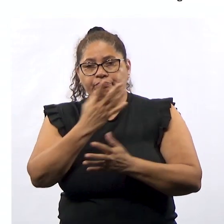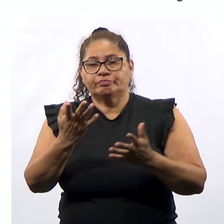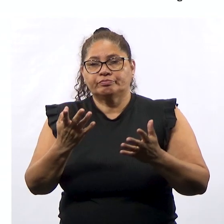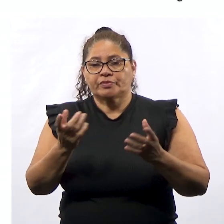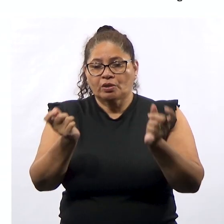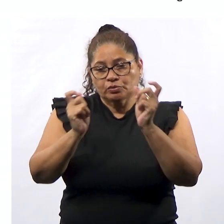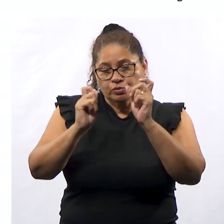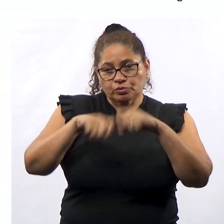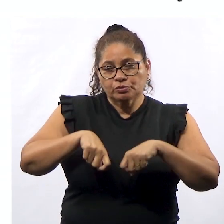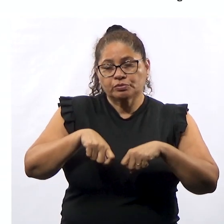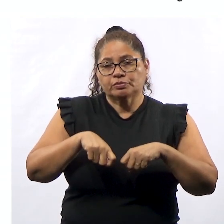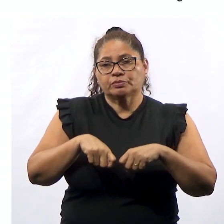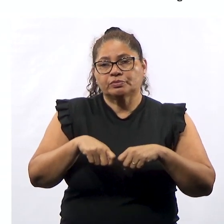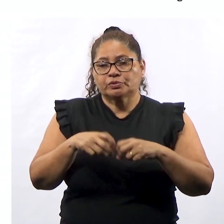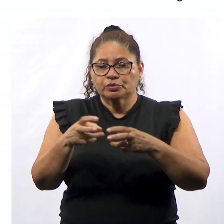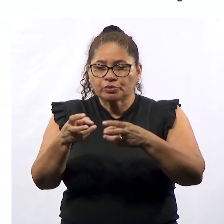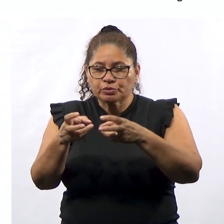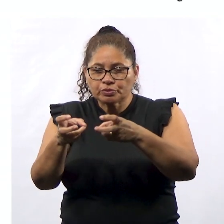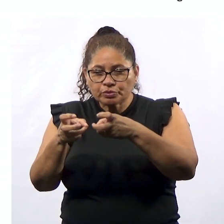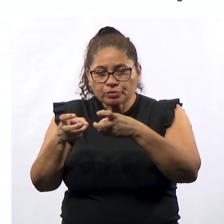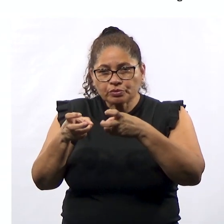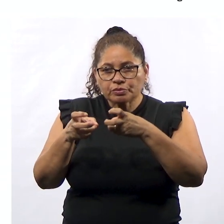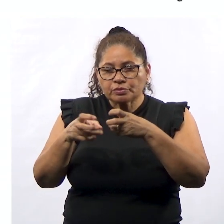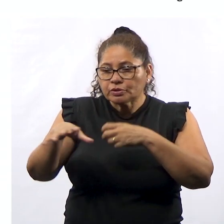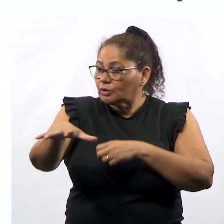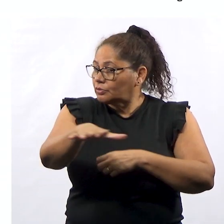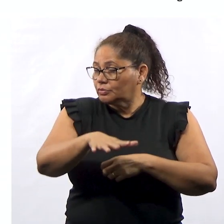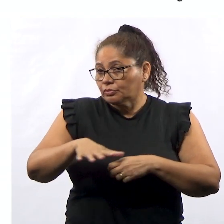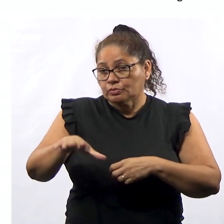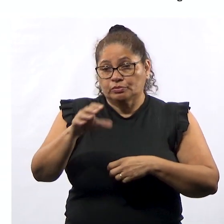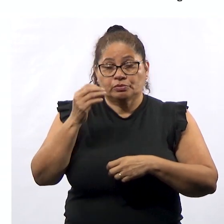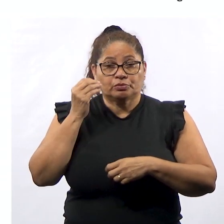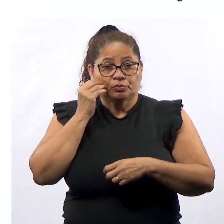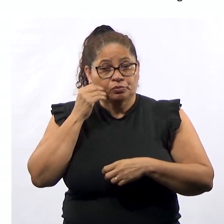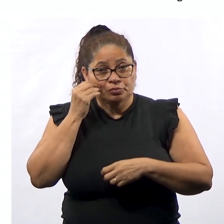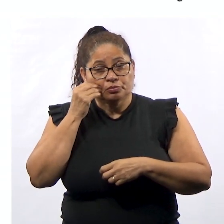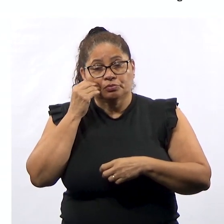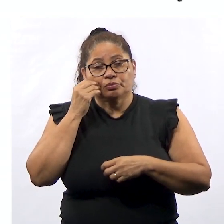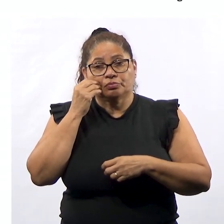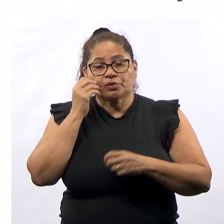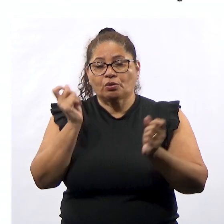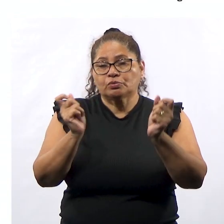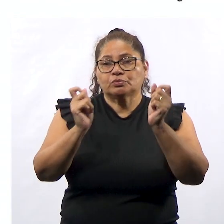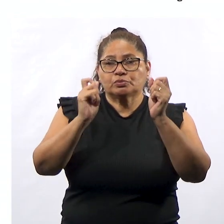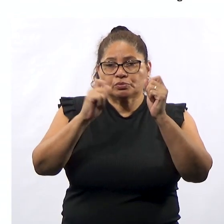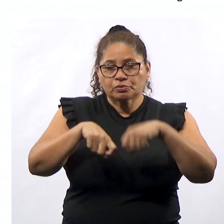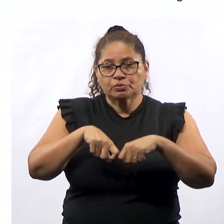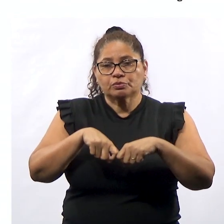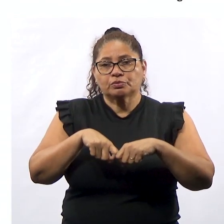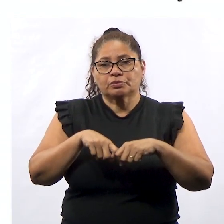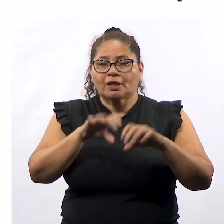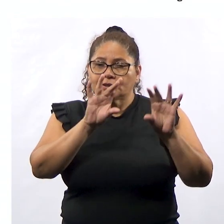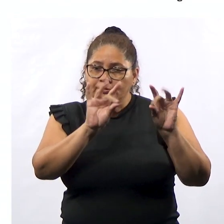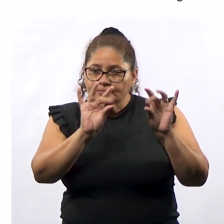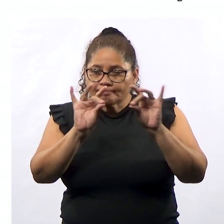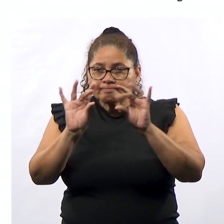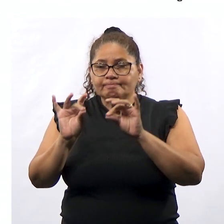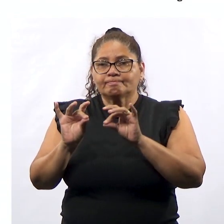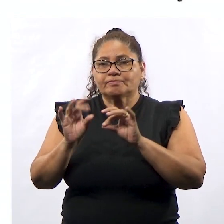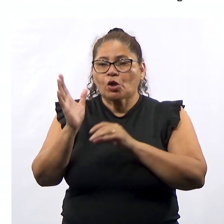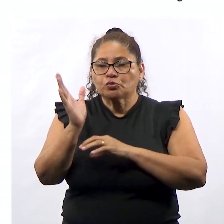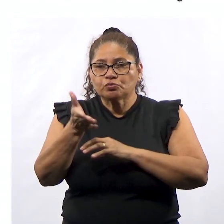as competências, aí você já observa que já não são campos de experiência, já são competências específicas de área.